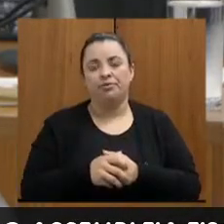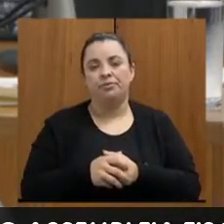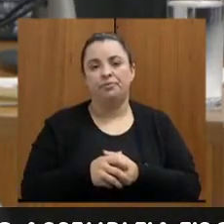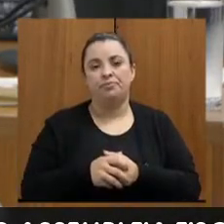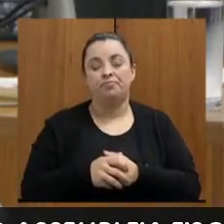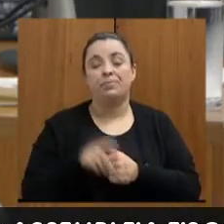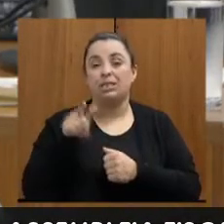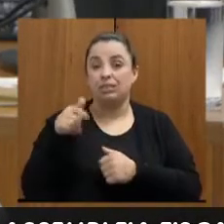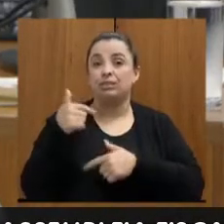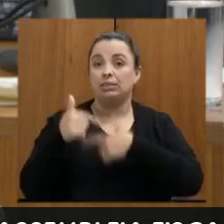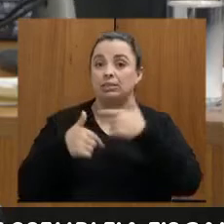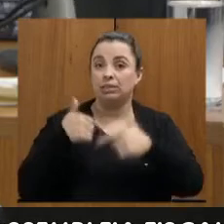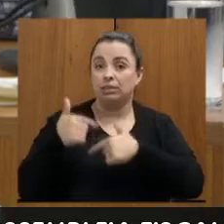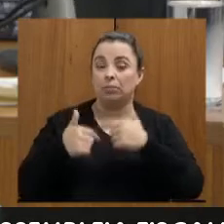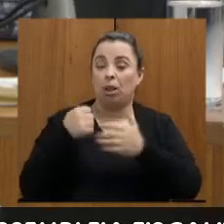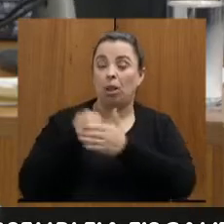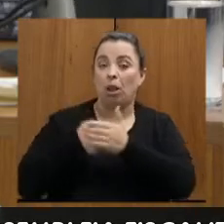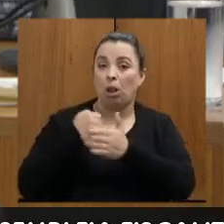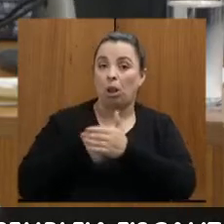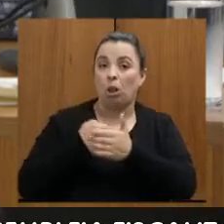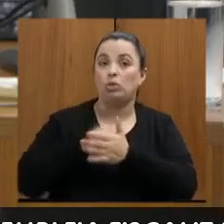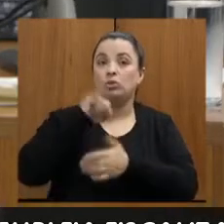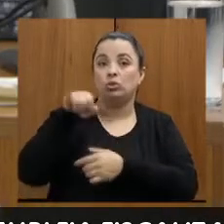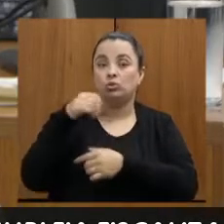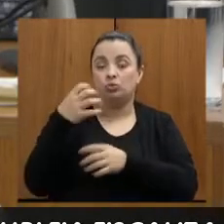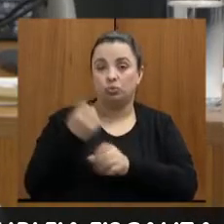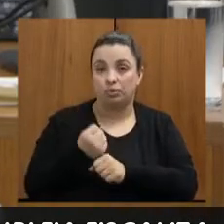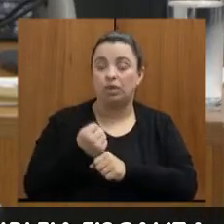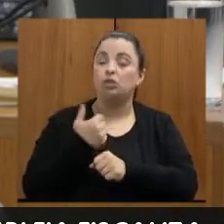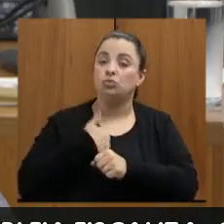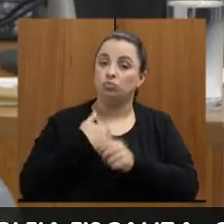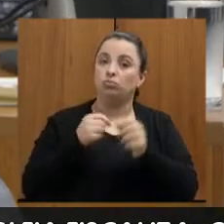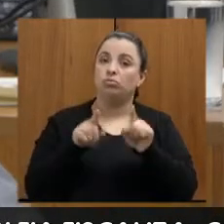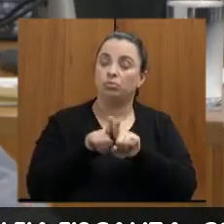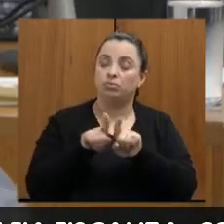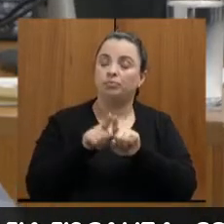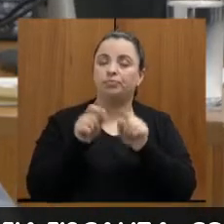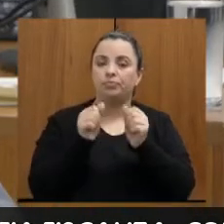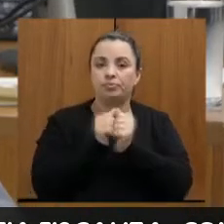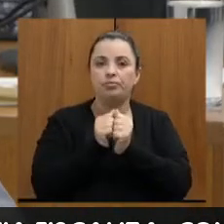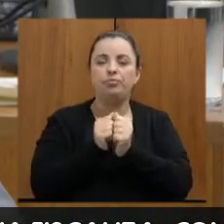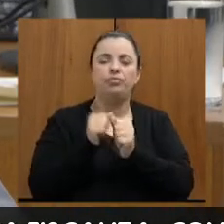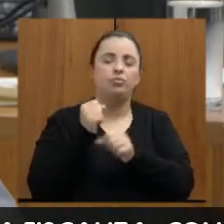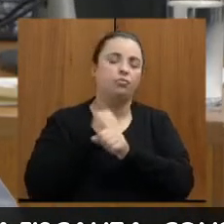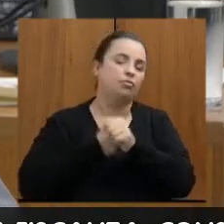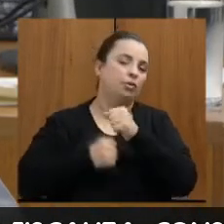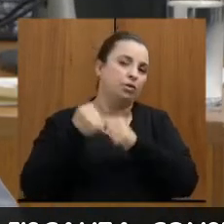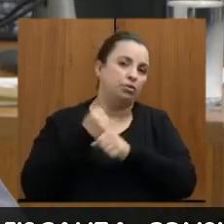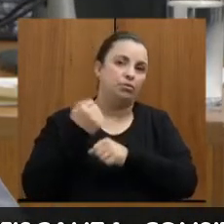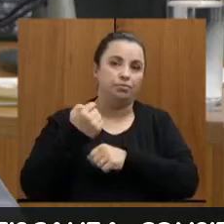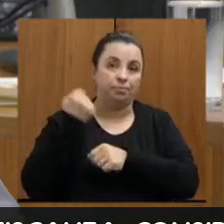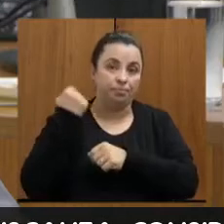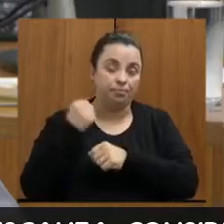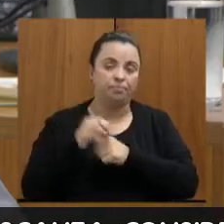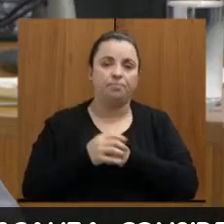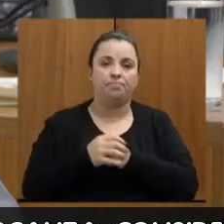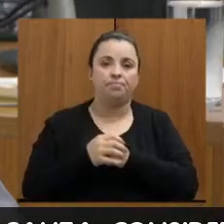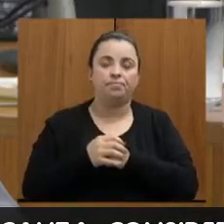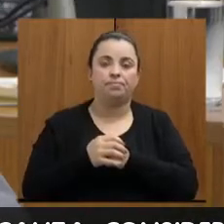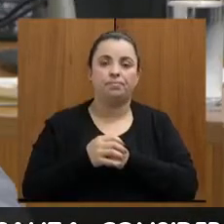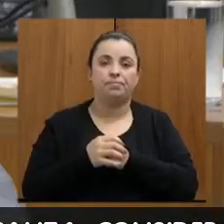João Leite e nossa muito muitos anos atrás teve né também a a